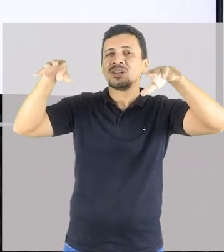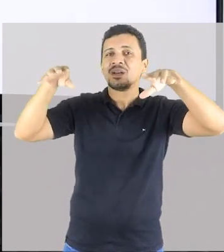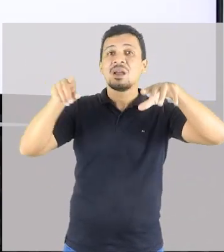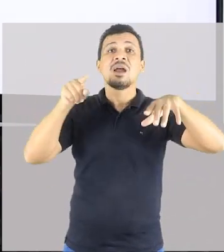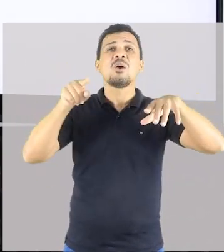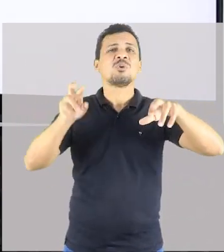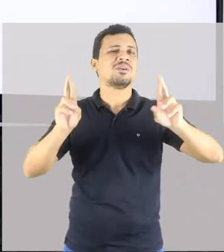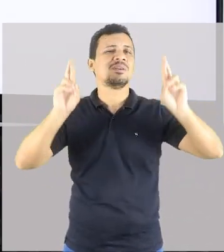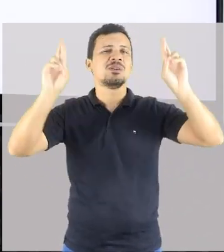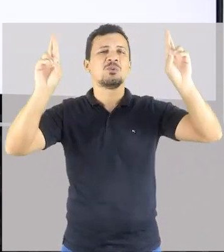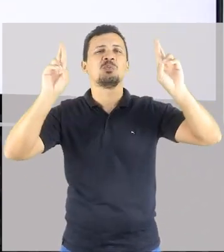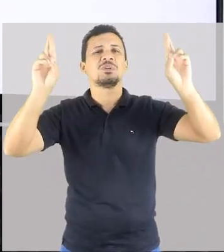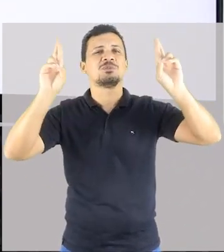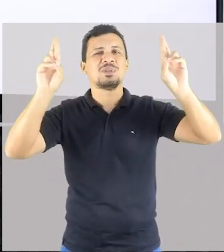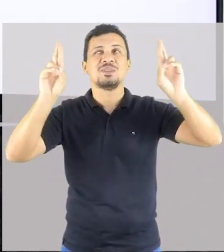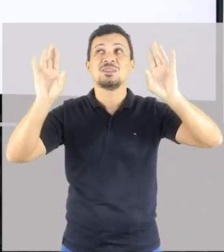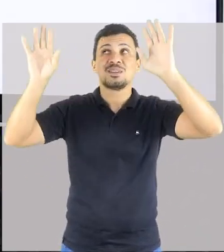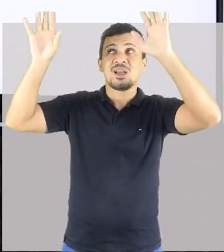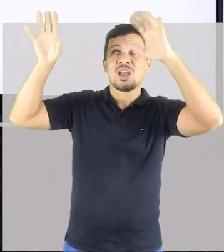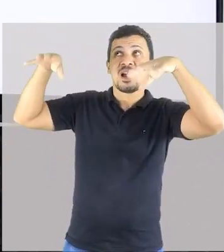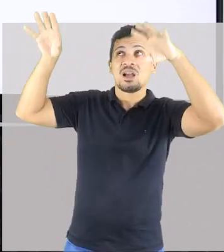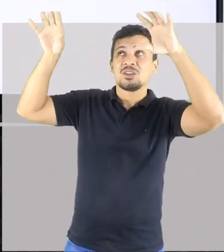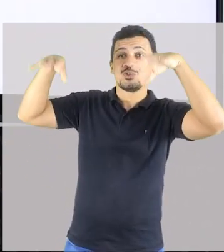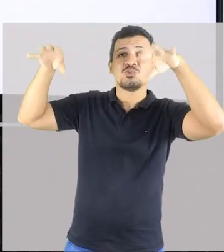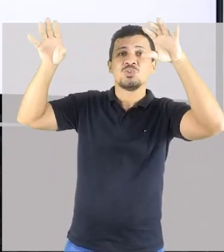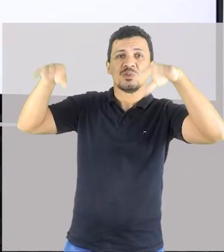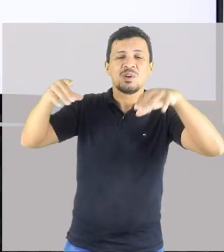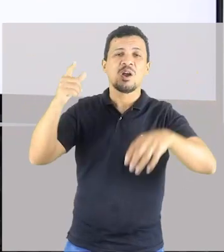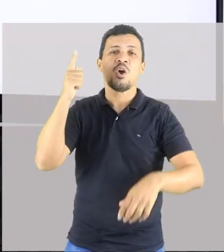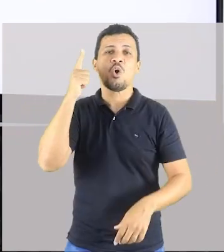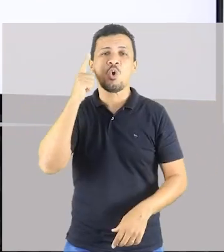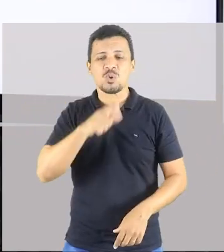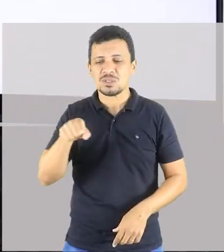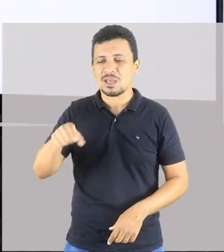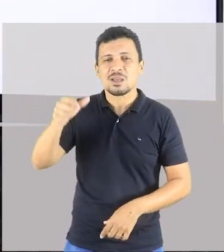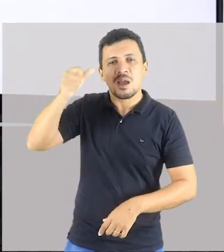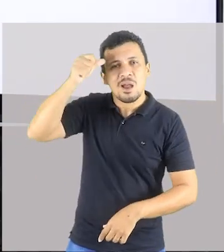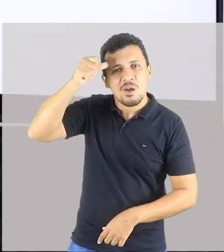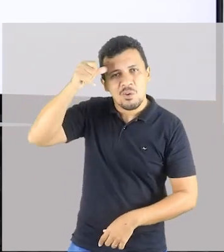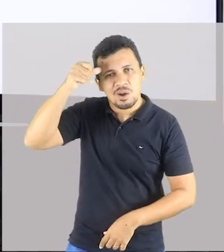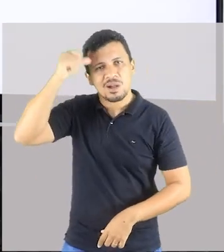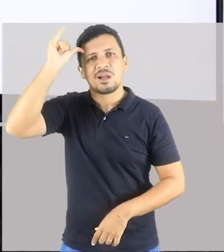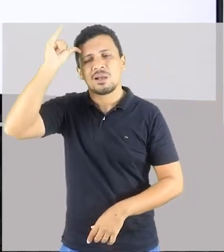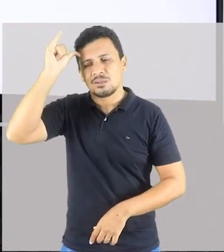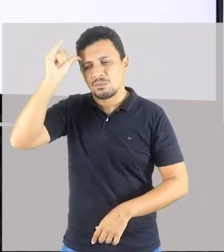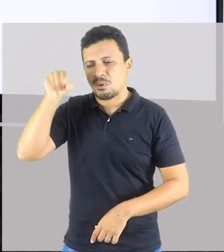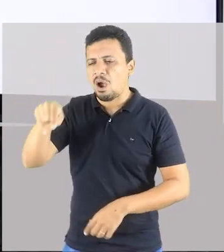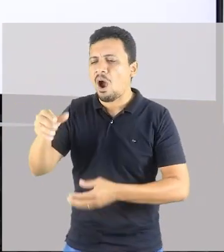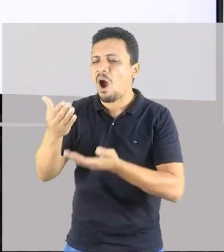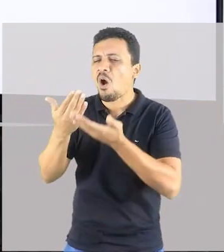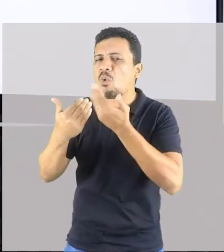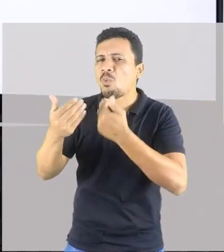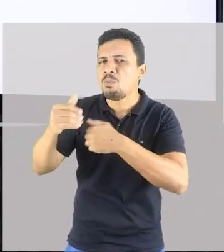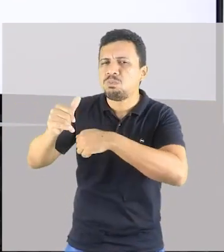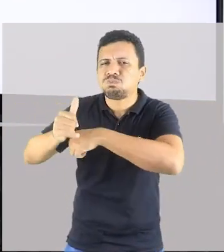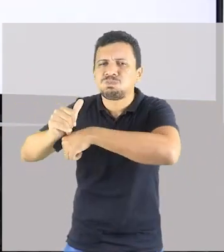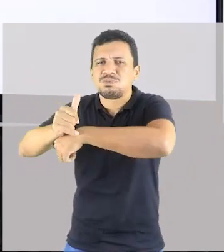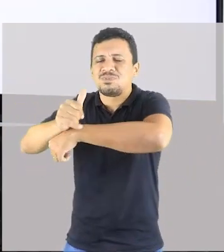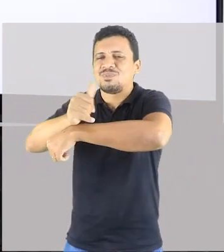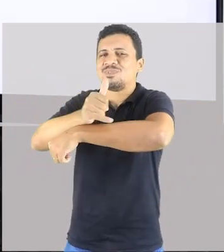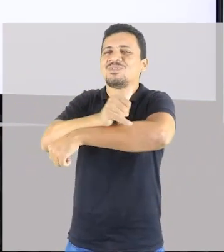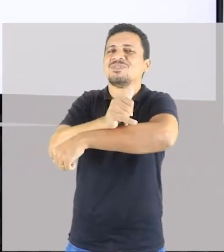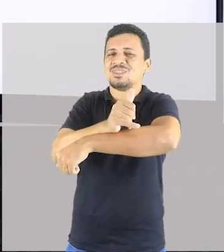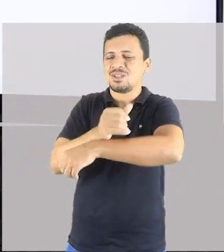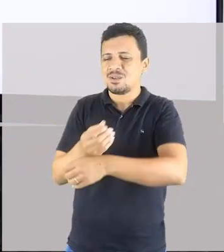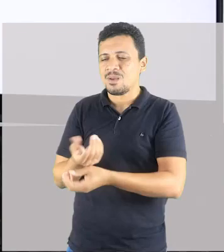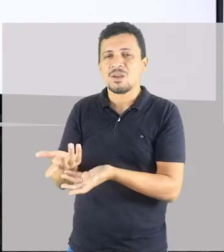uma esperança. Com a chuva, teria como engordar o gado, certo? Porque o pasto iria crescer e